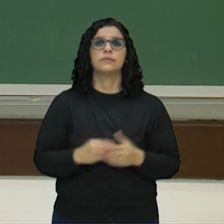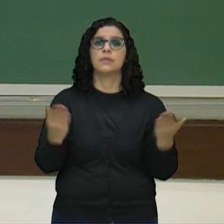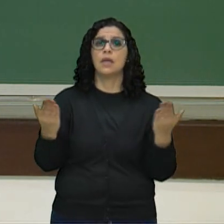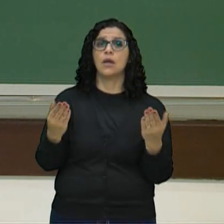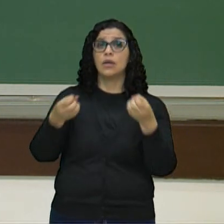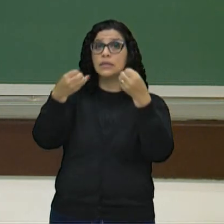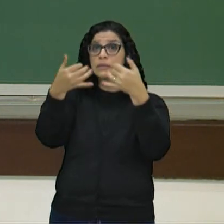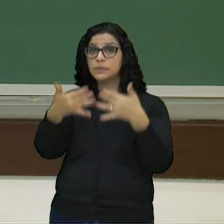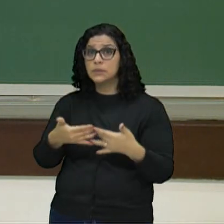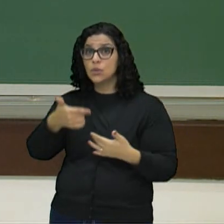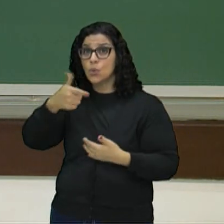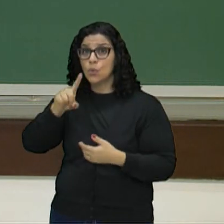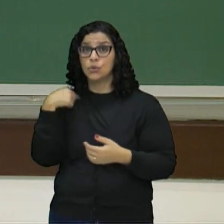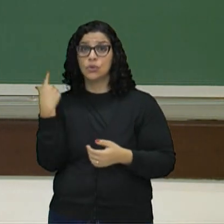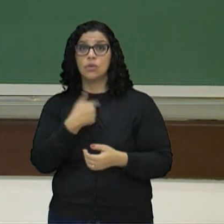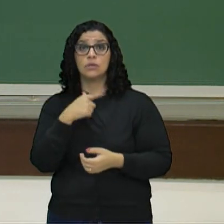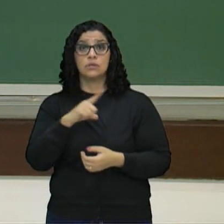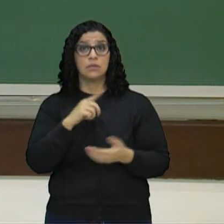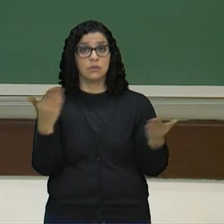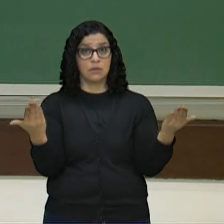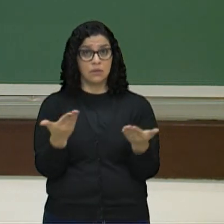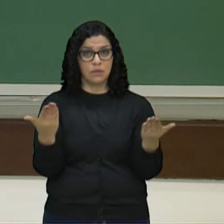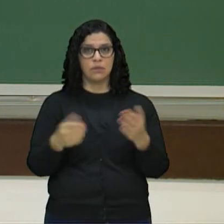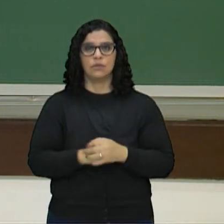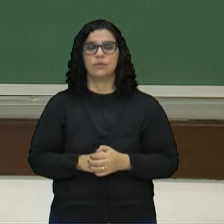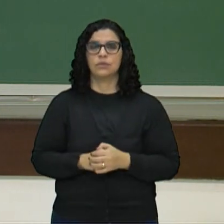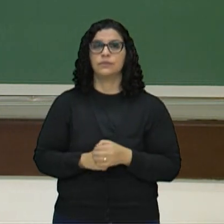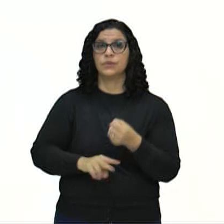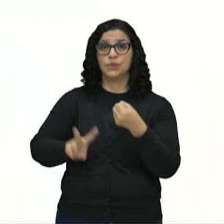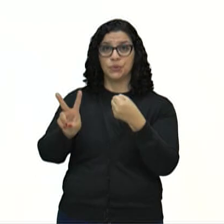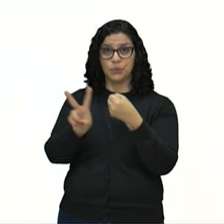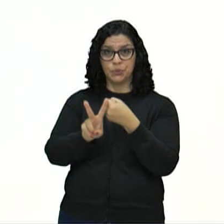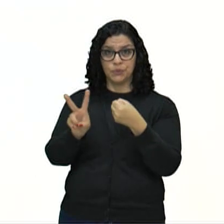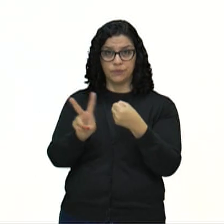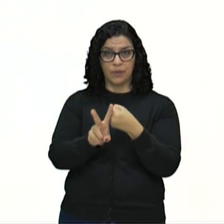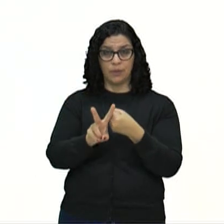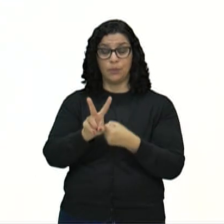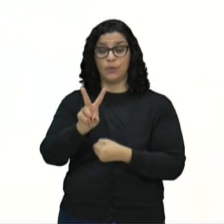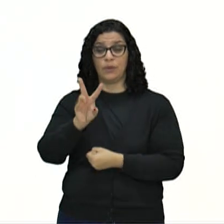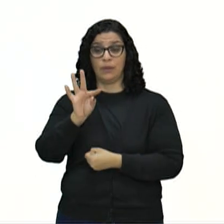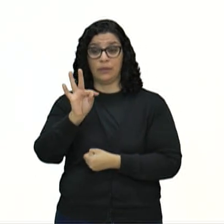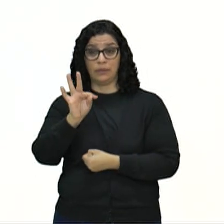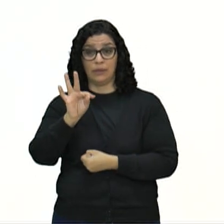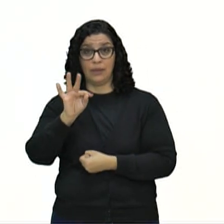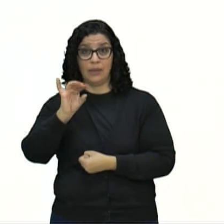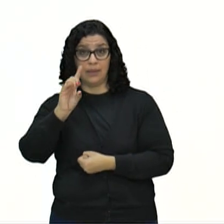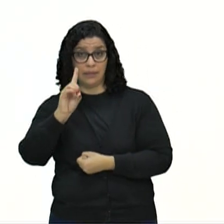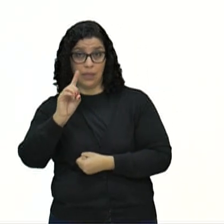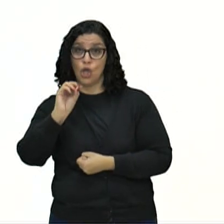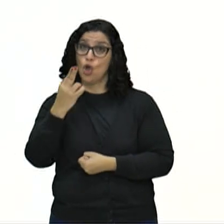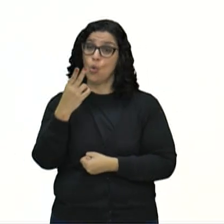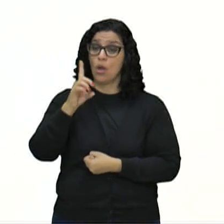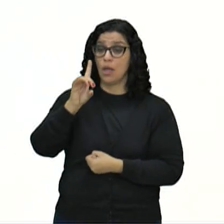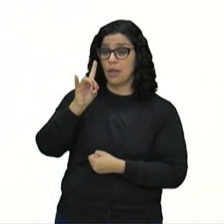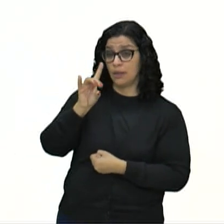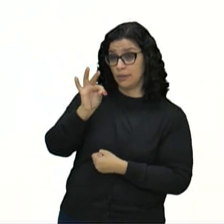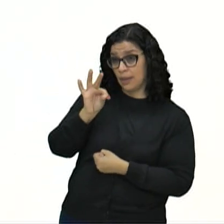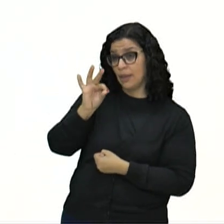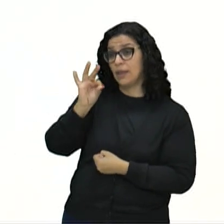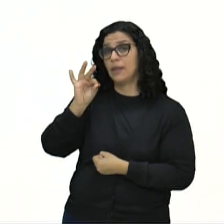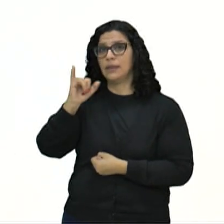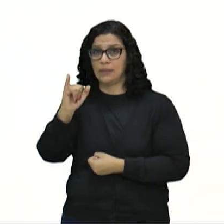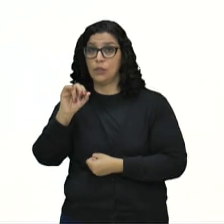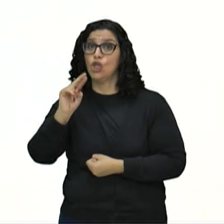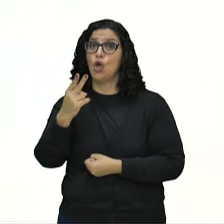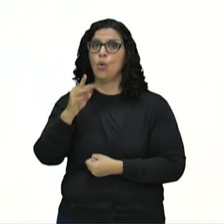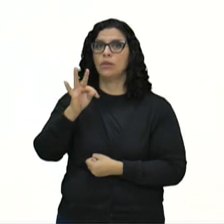Próxima explicação que nós temos aqui. O verbo transitivo direto e indireto, ou bitransitivo,